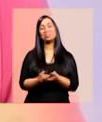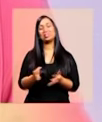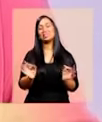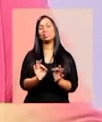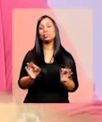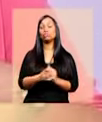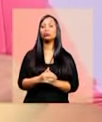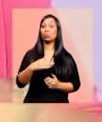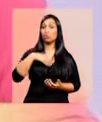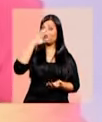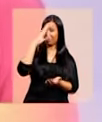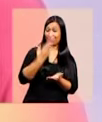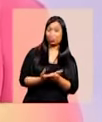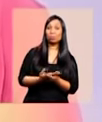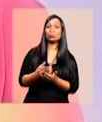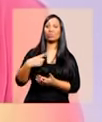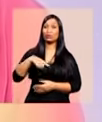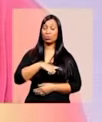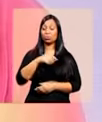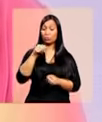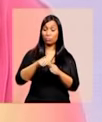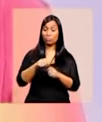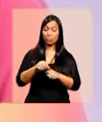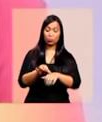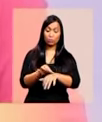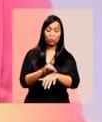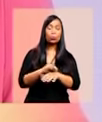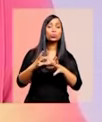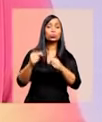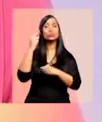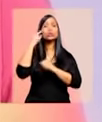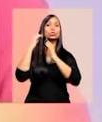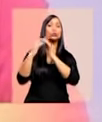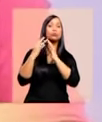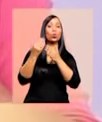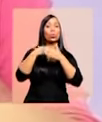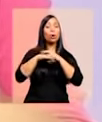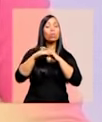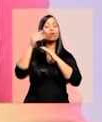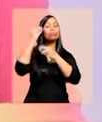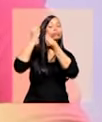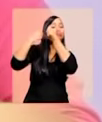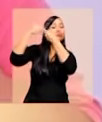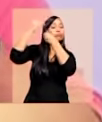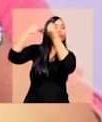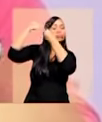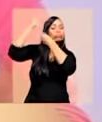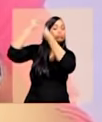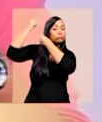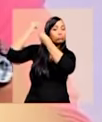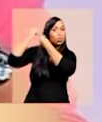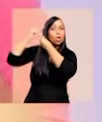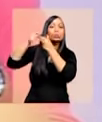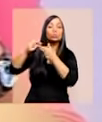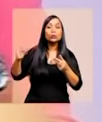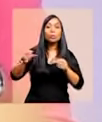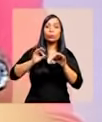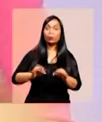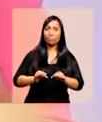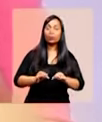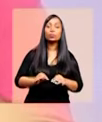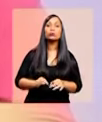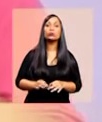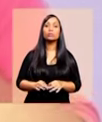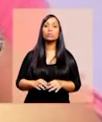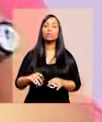nisso. Eu acredito que nós somos feitos de átomos. Tudo que a gente pensa, tudo que a gente guarda de memória são neurônios, são encaixes